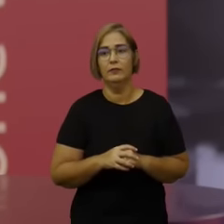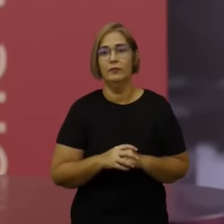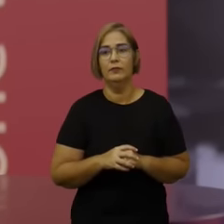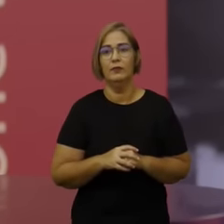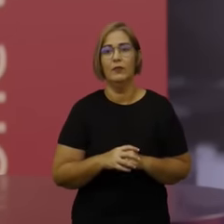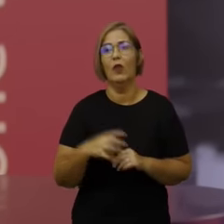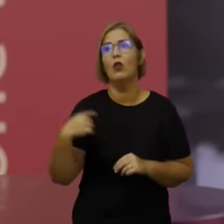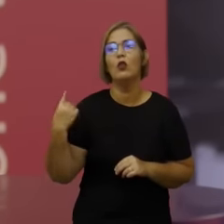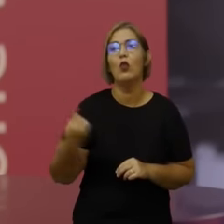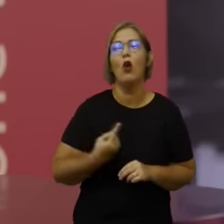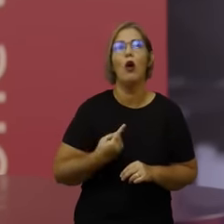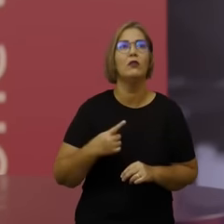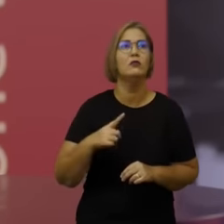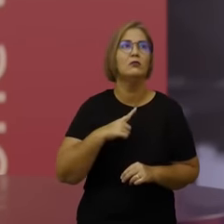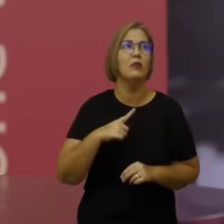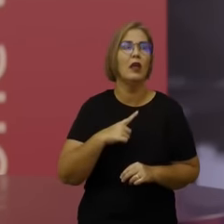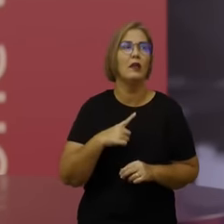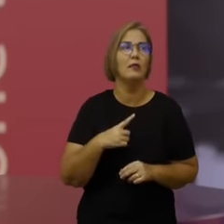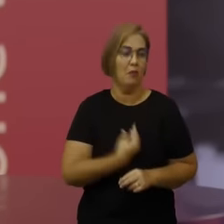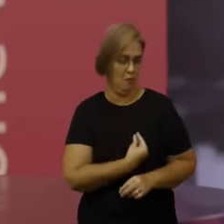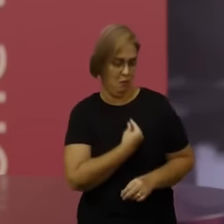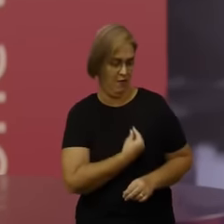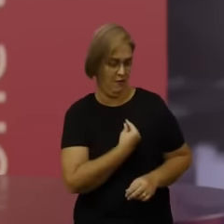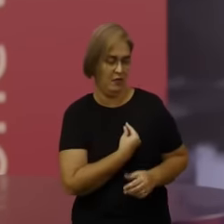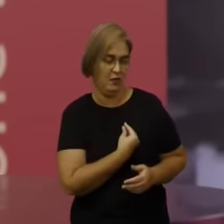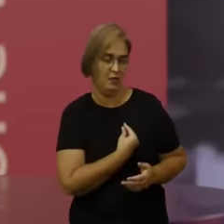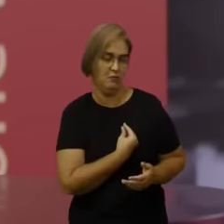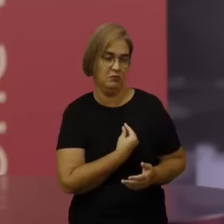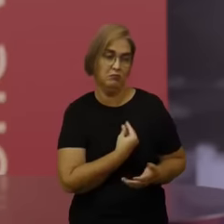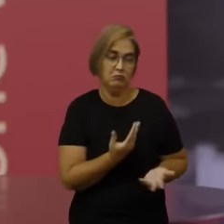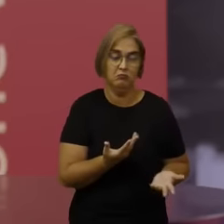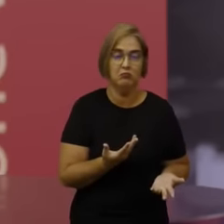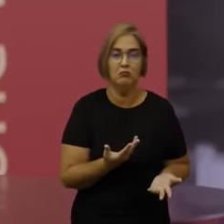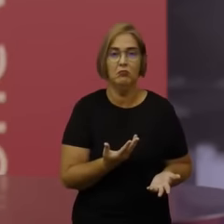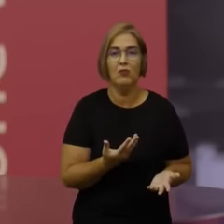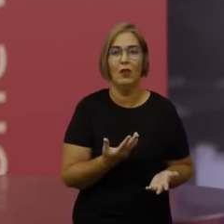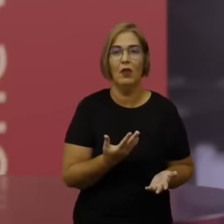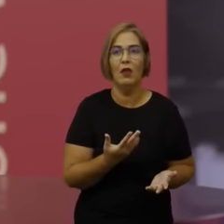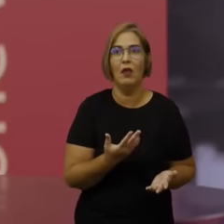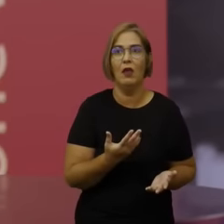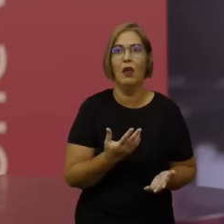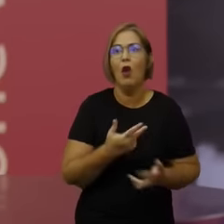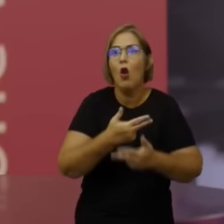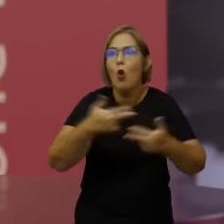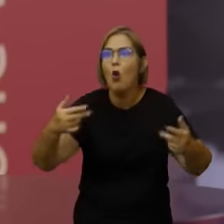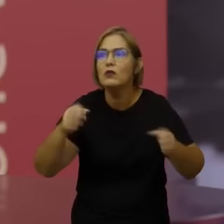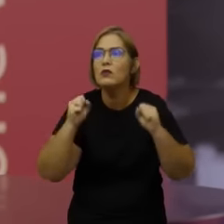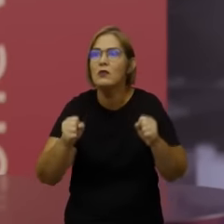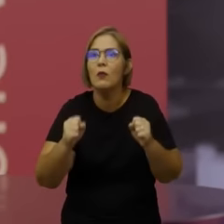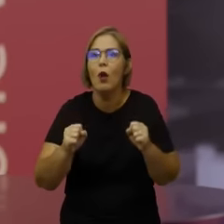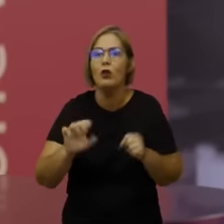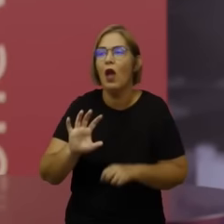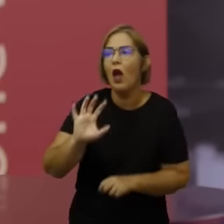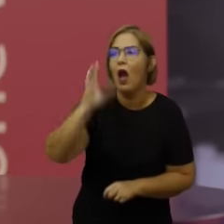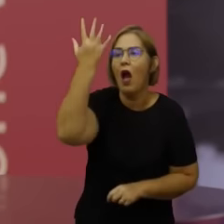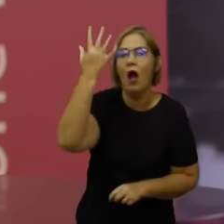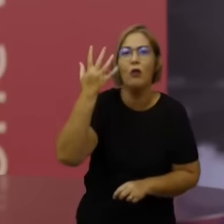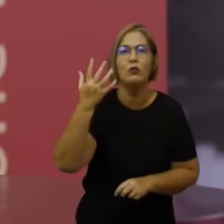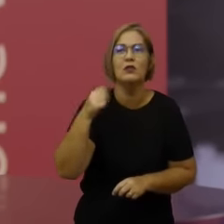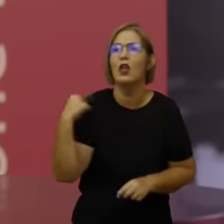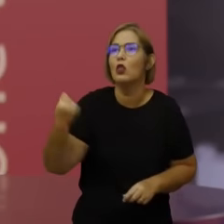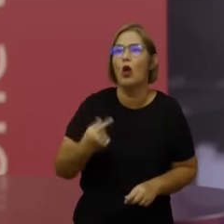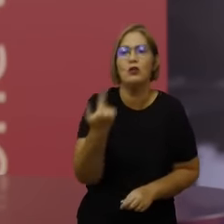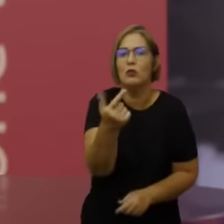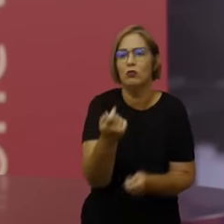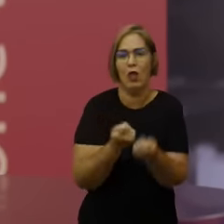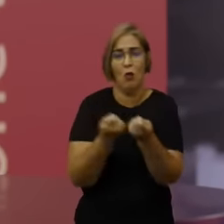finita. E as tantas coisas que eh atravessam a nossa existência não estão em nosso poder. Há